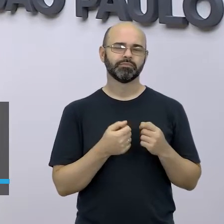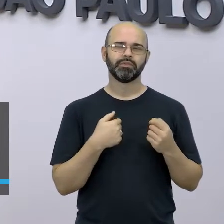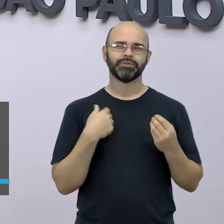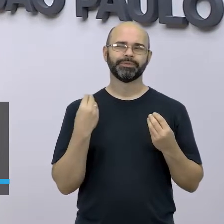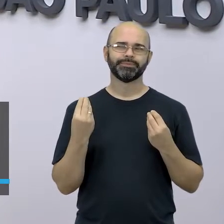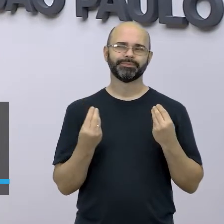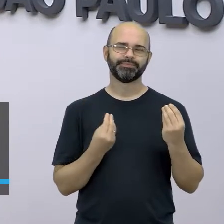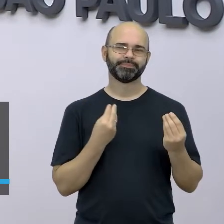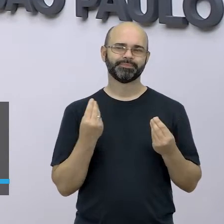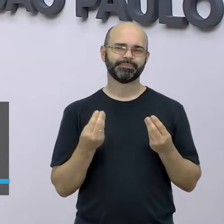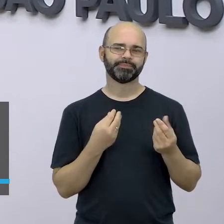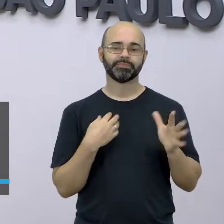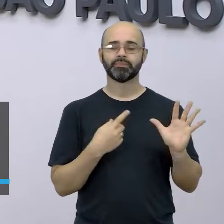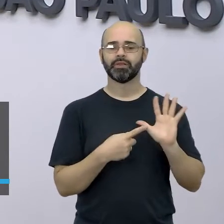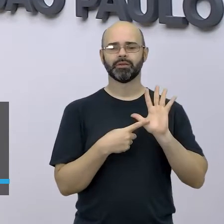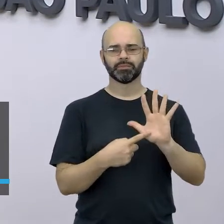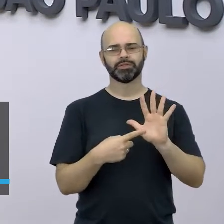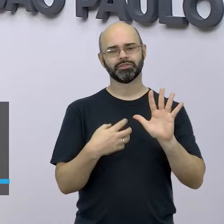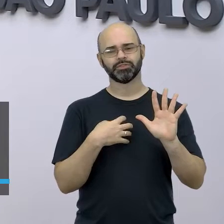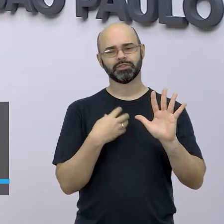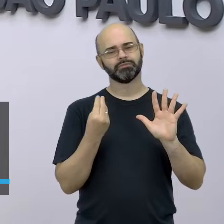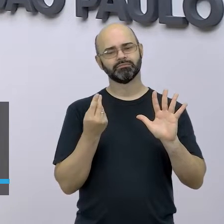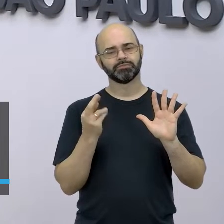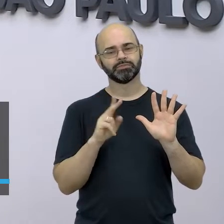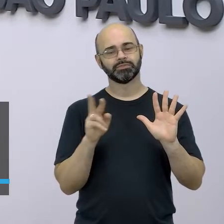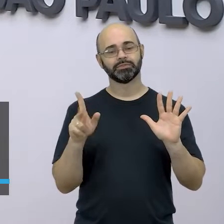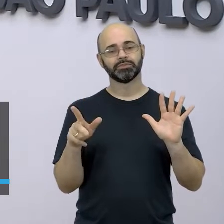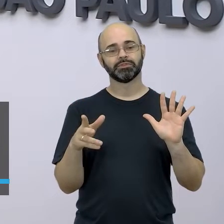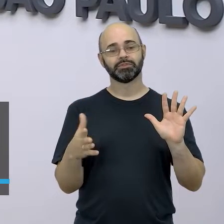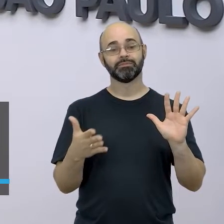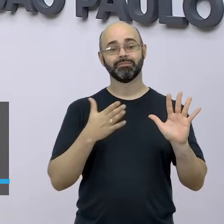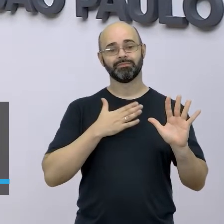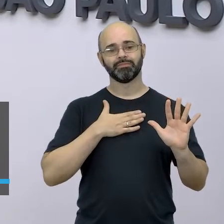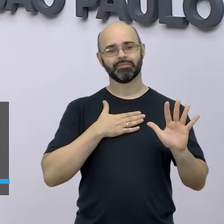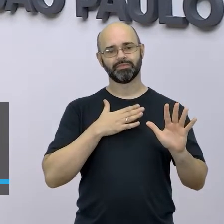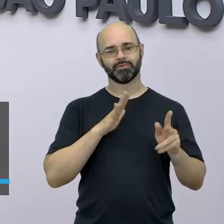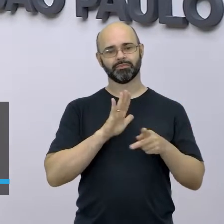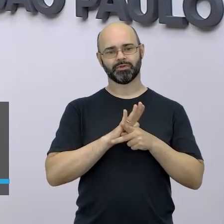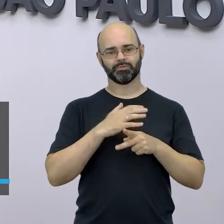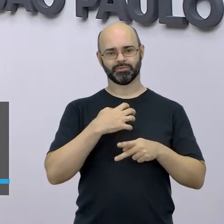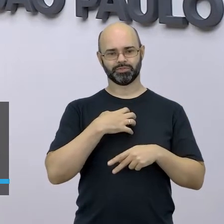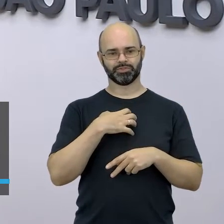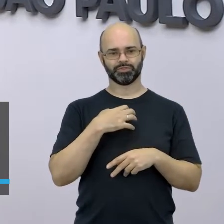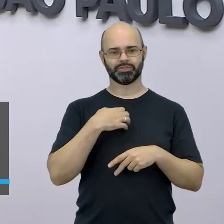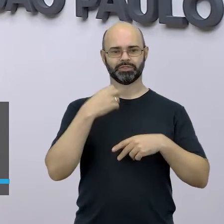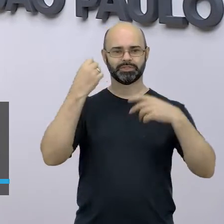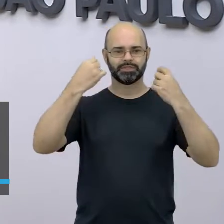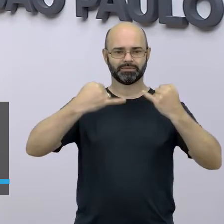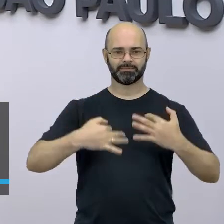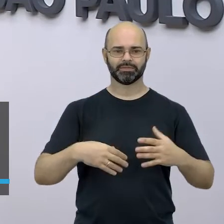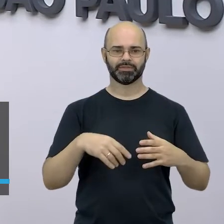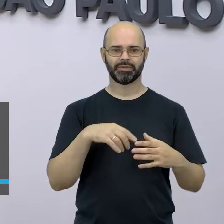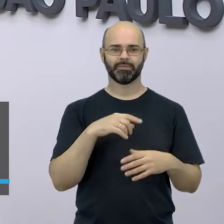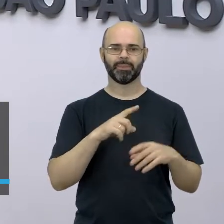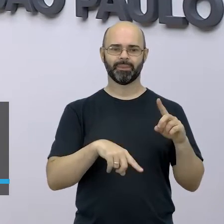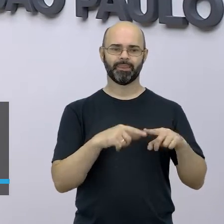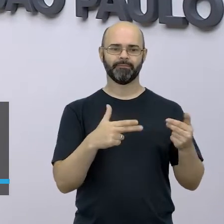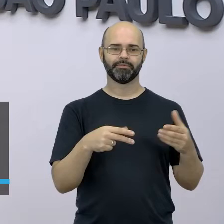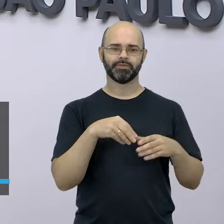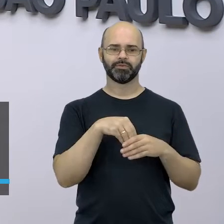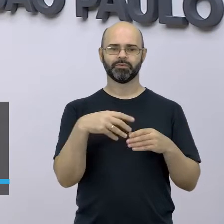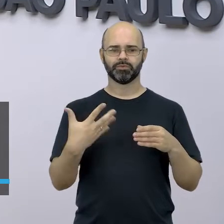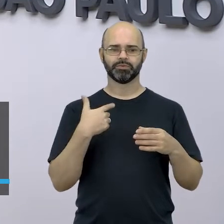dizer? Reapresento mesmo, explico da minha forma, a minha maneira, o conteúdo desse